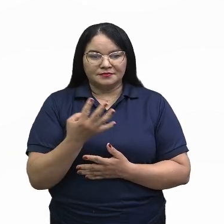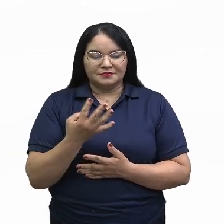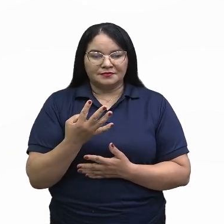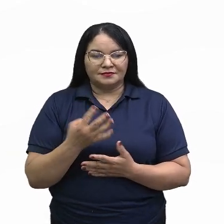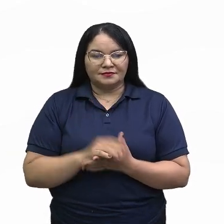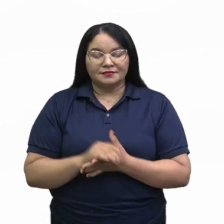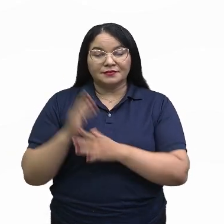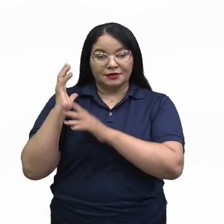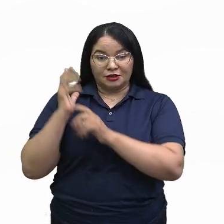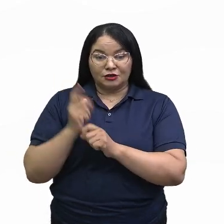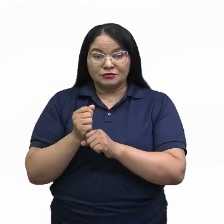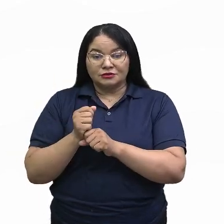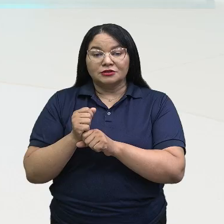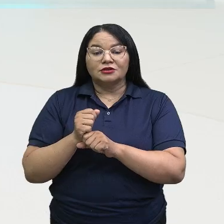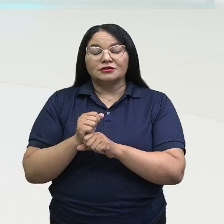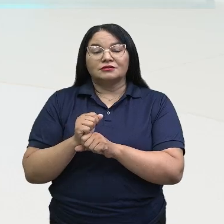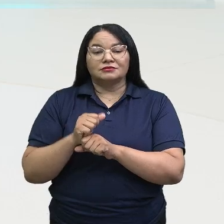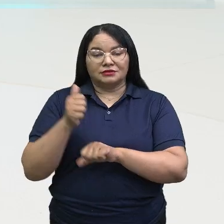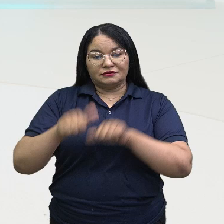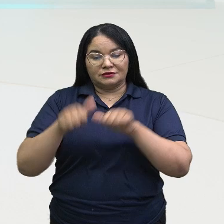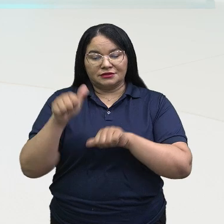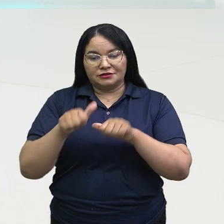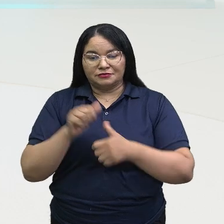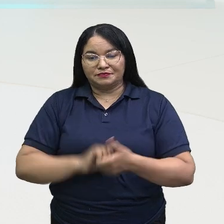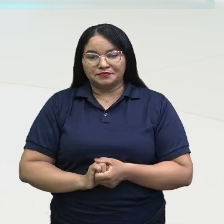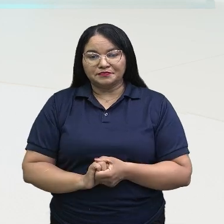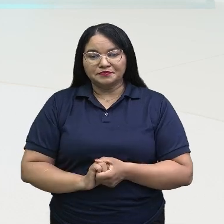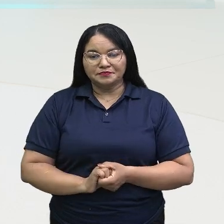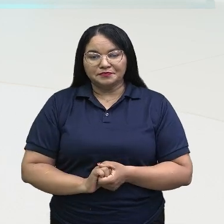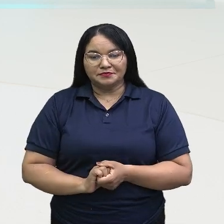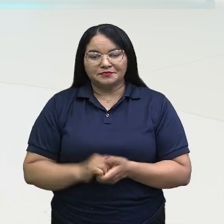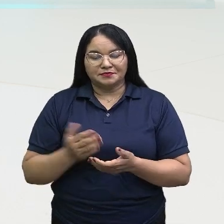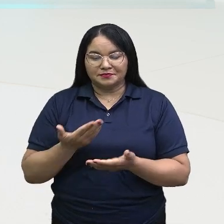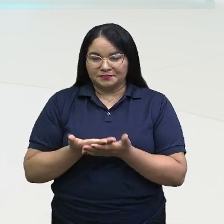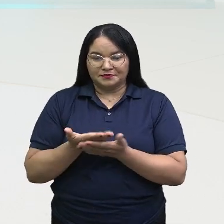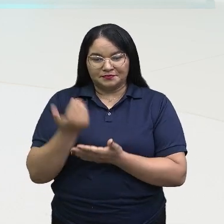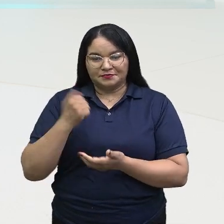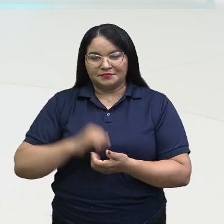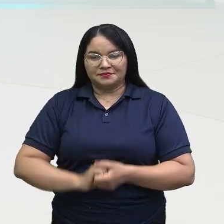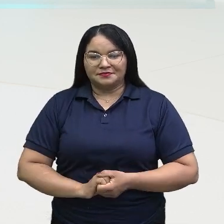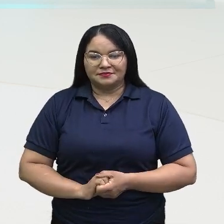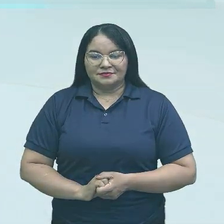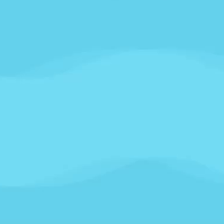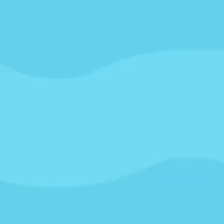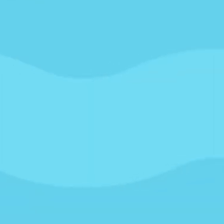44, revisão e avaliação. Então, gente, vamos à nossa aula?